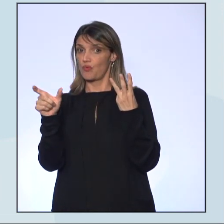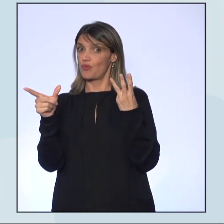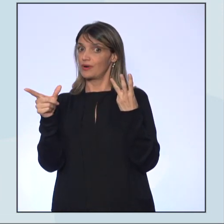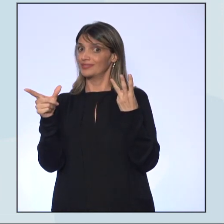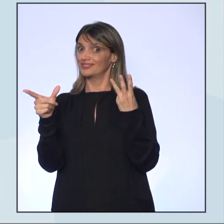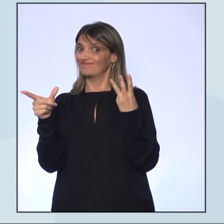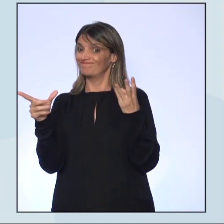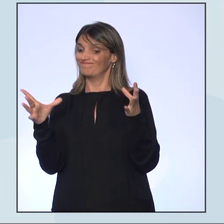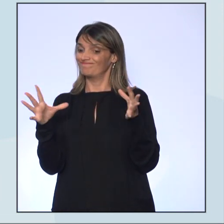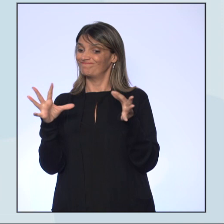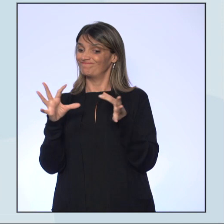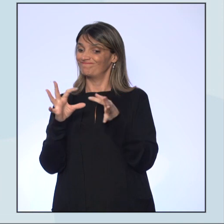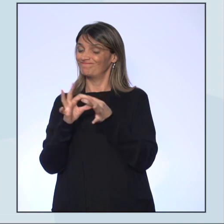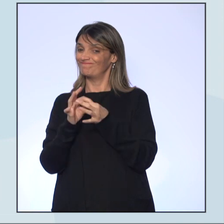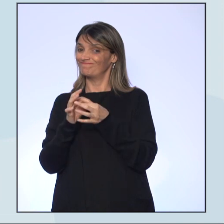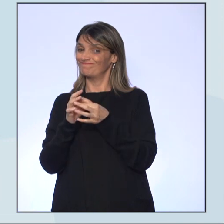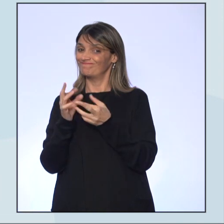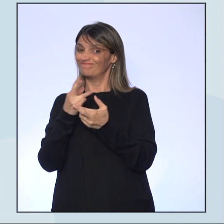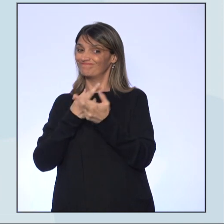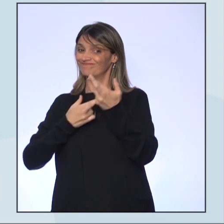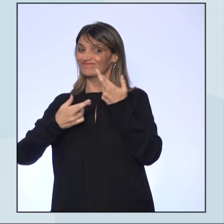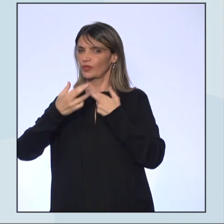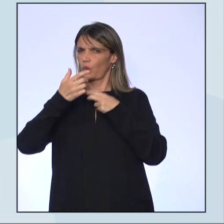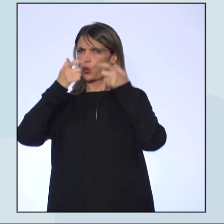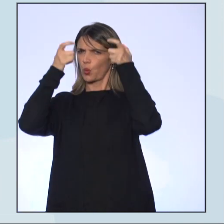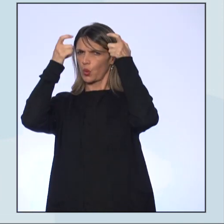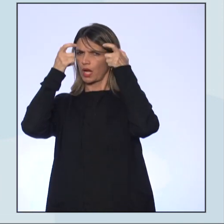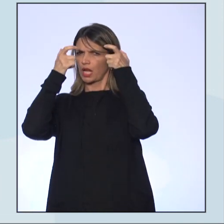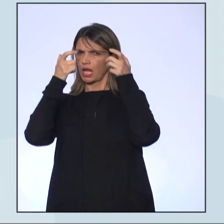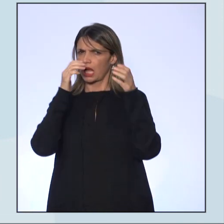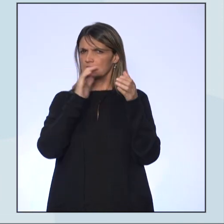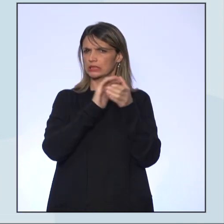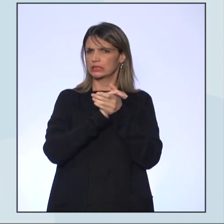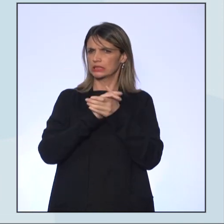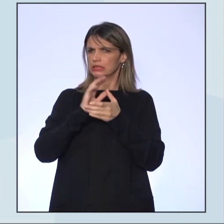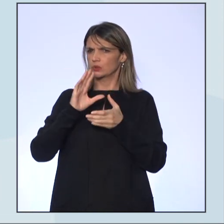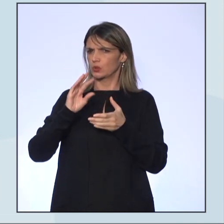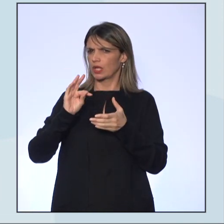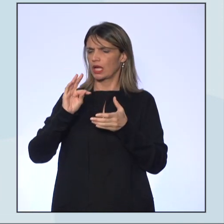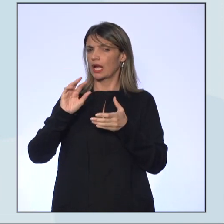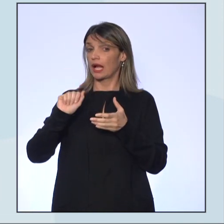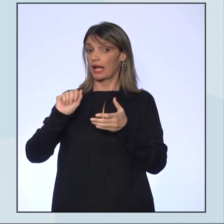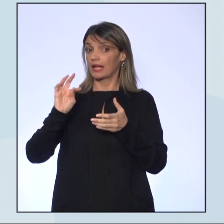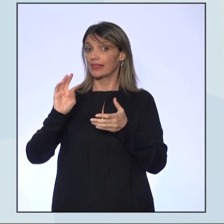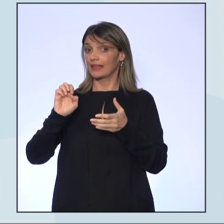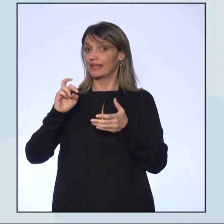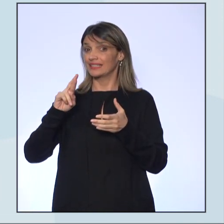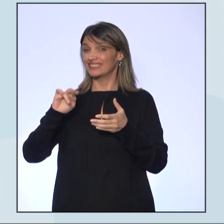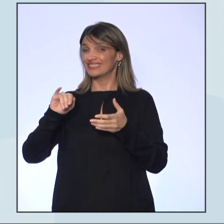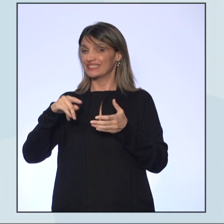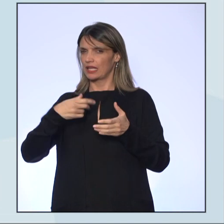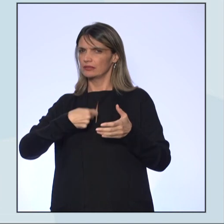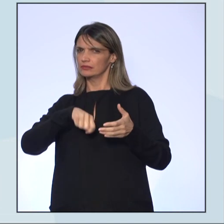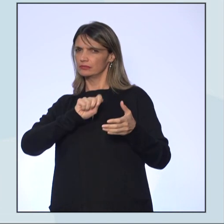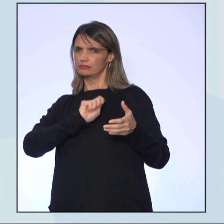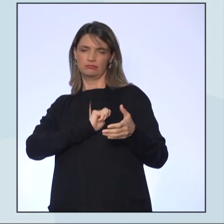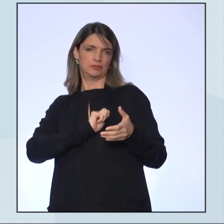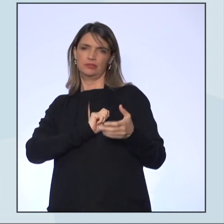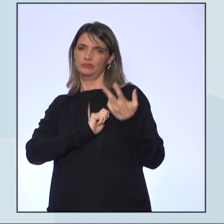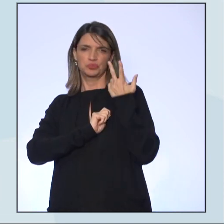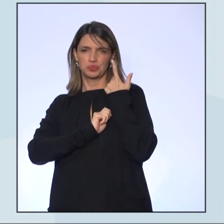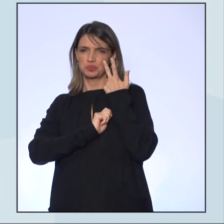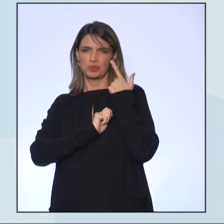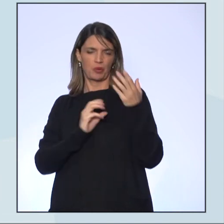né? Então, o rei Henrique VIII era casado com a Catarina de Aragão, da Espanha, né? Era muito comum na época